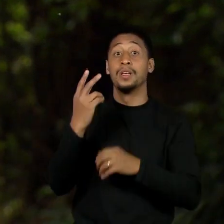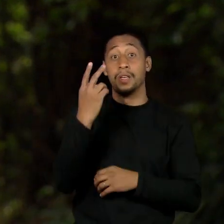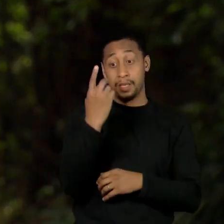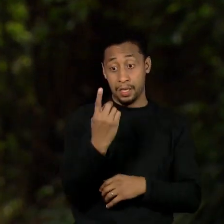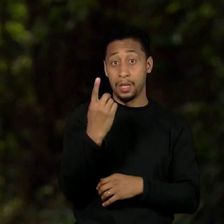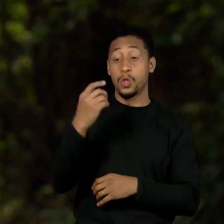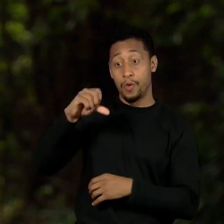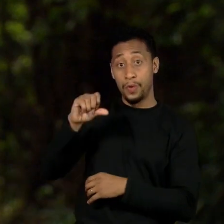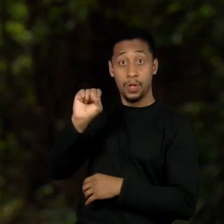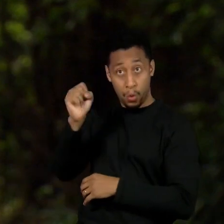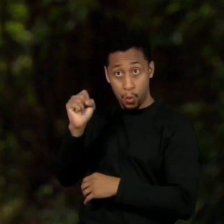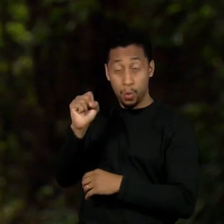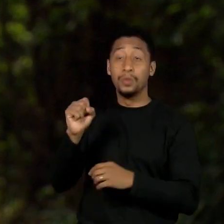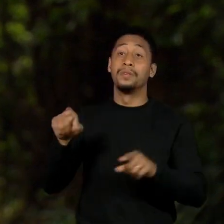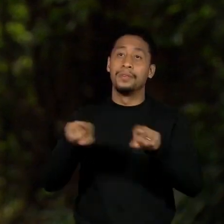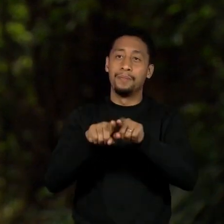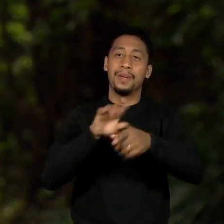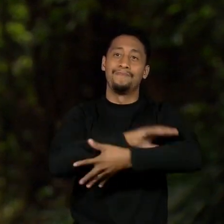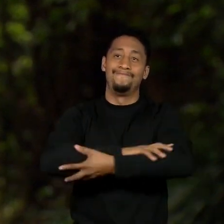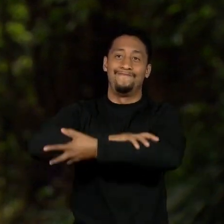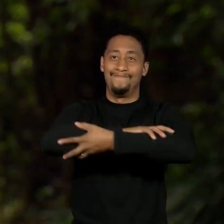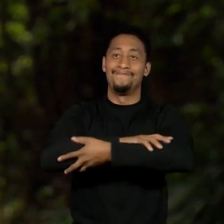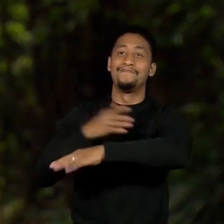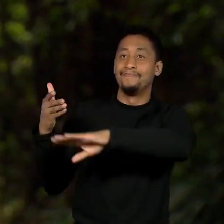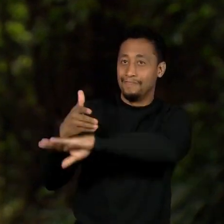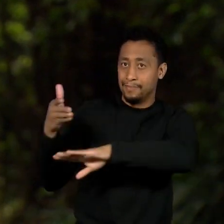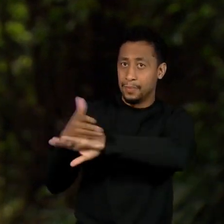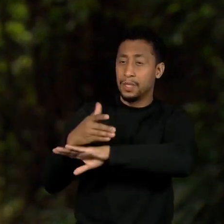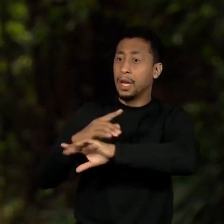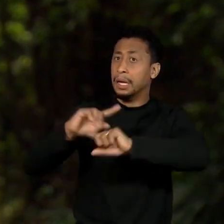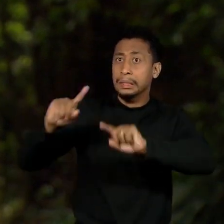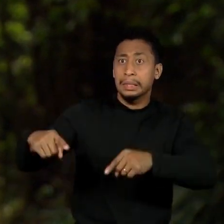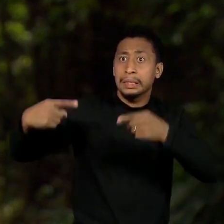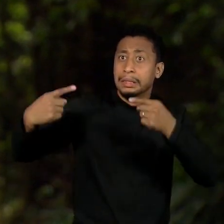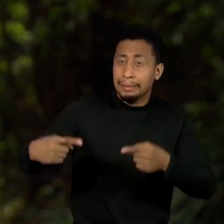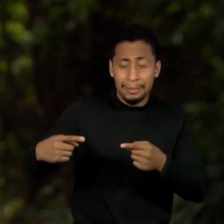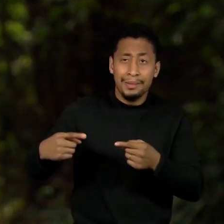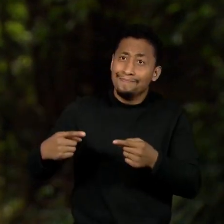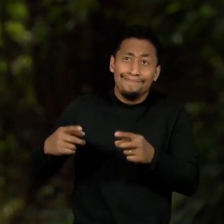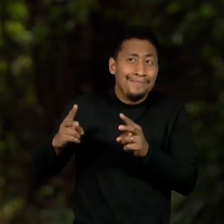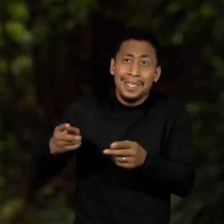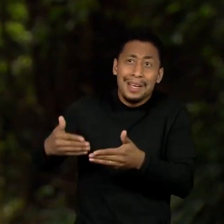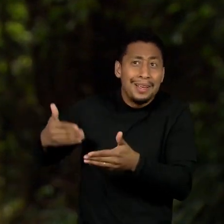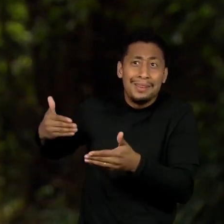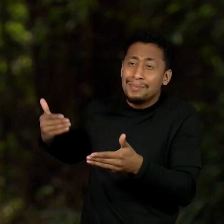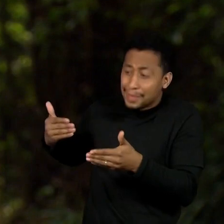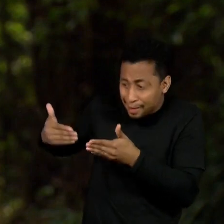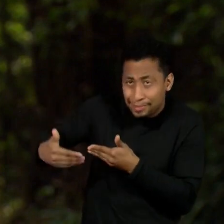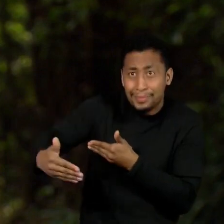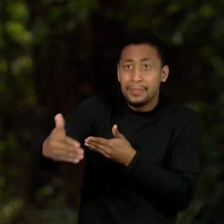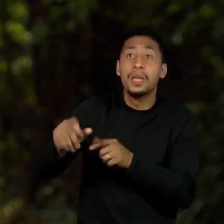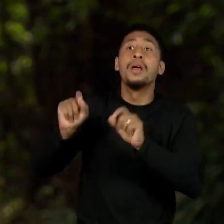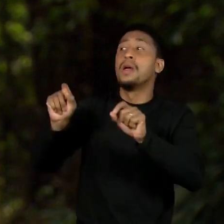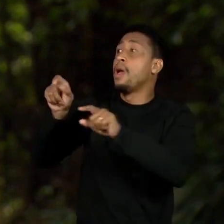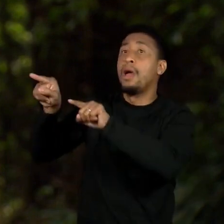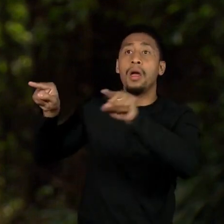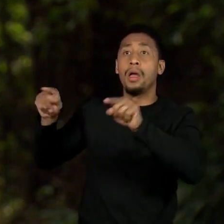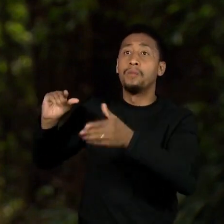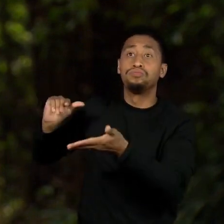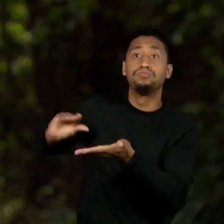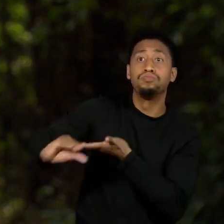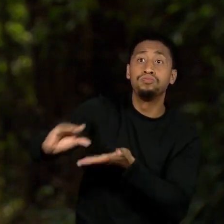e mais a União Europeia. O desafio continua sendo o mesmo. Quem vai financiar as energias renováveis e